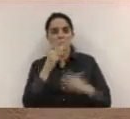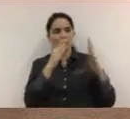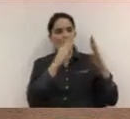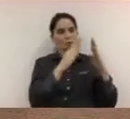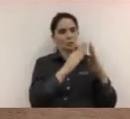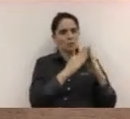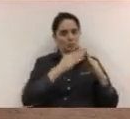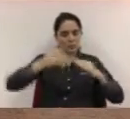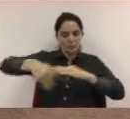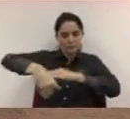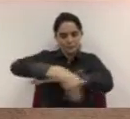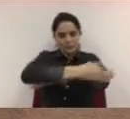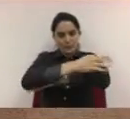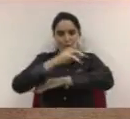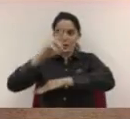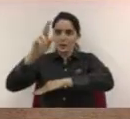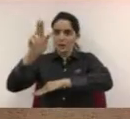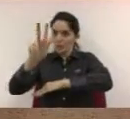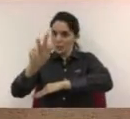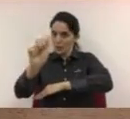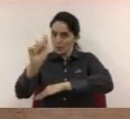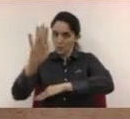na Rua Barão de Cascalho.